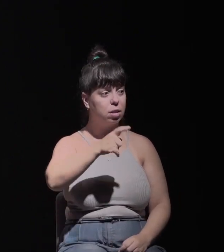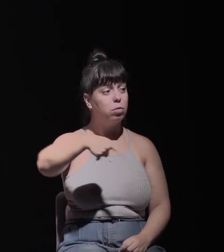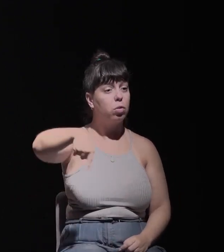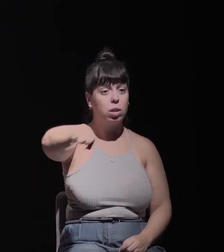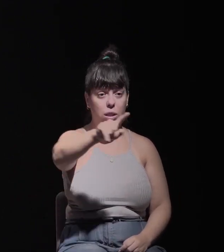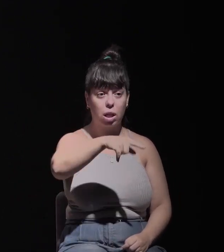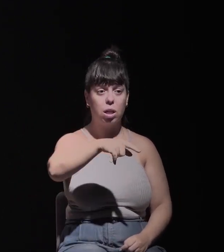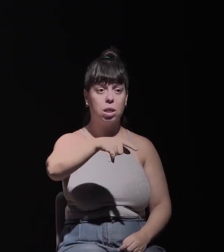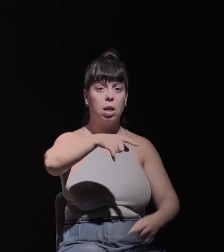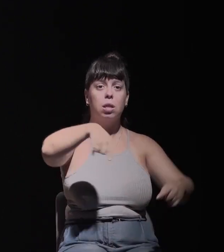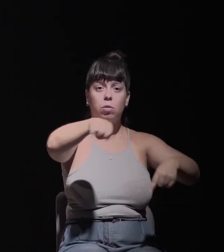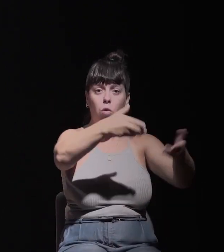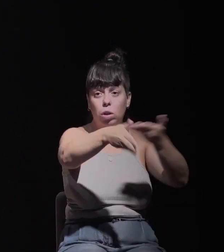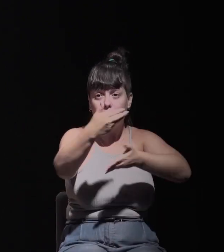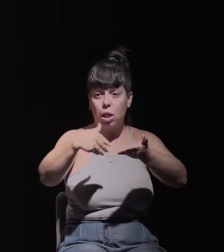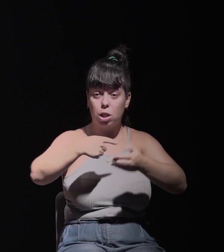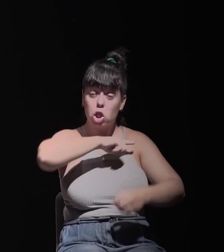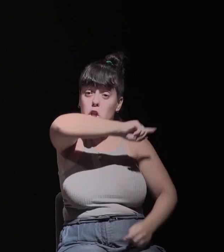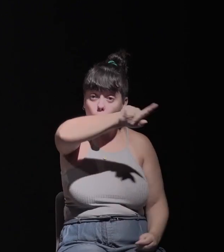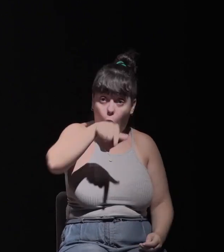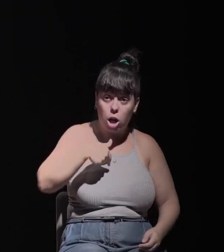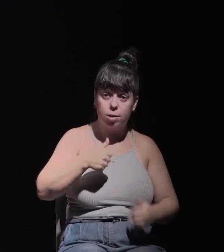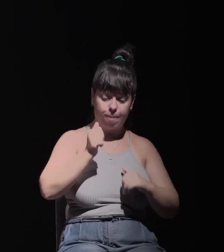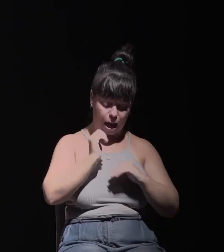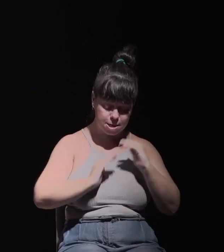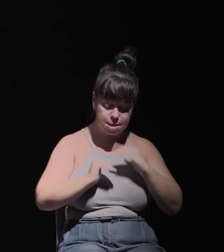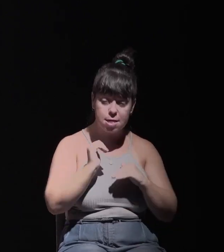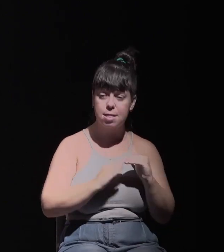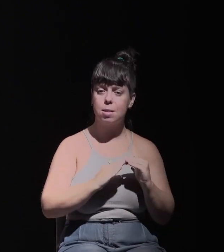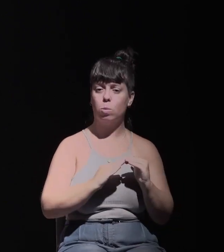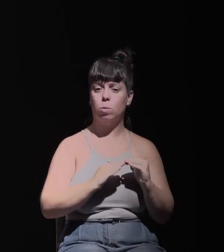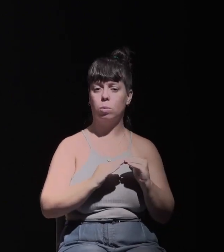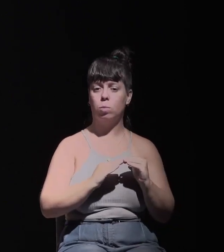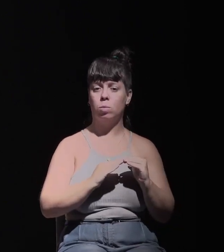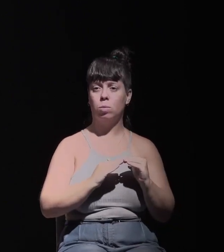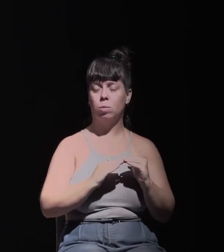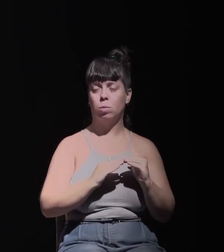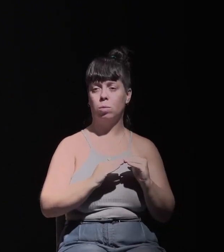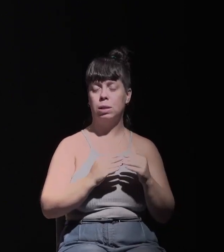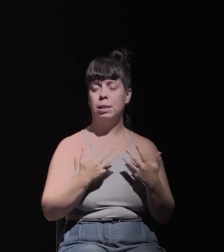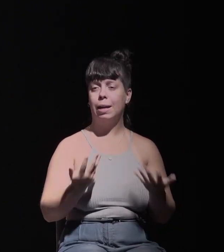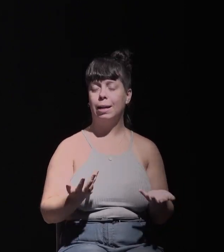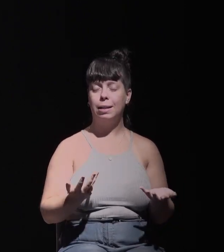entre vocês, entre a gente, nós, ações,